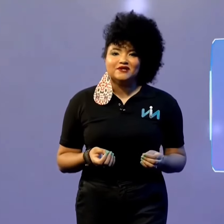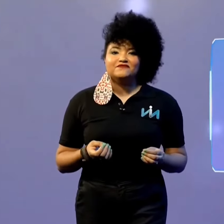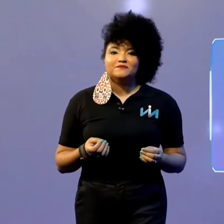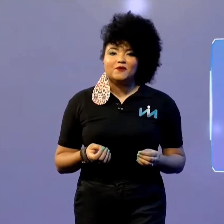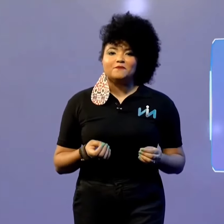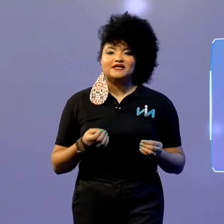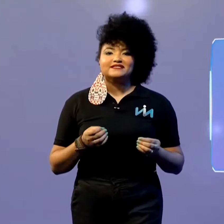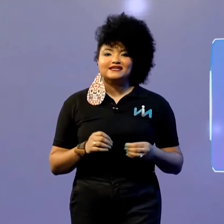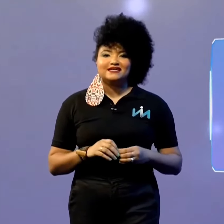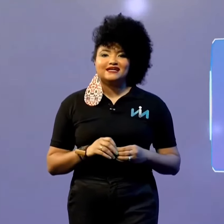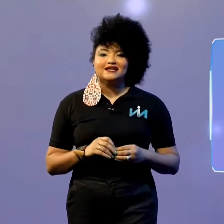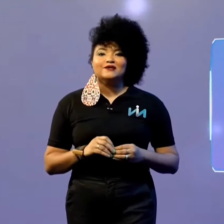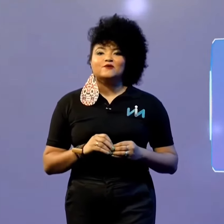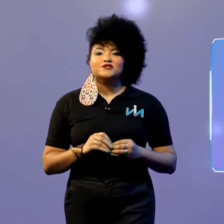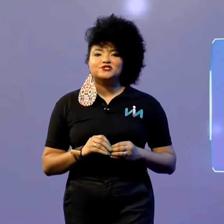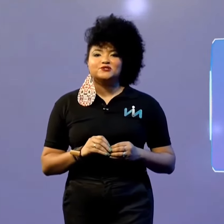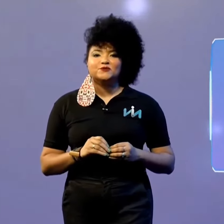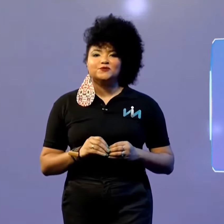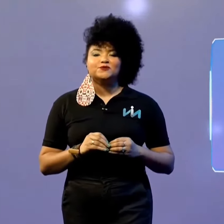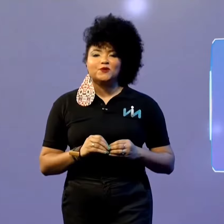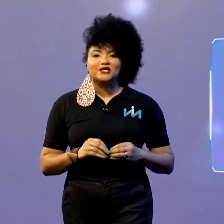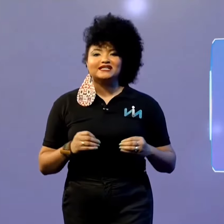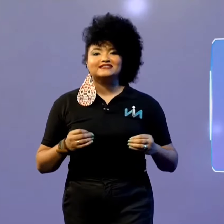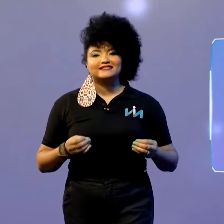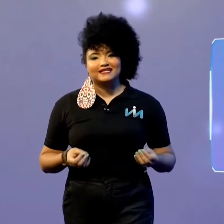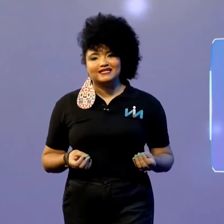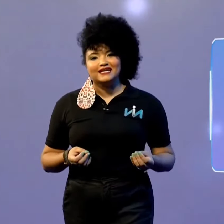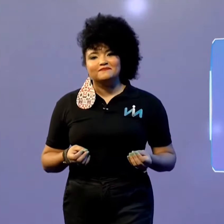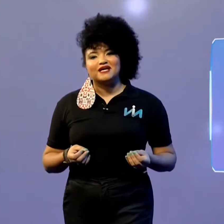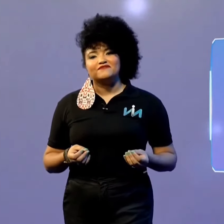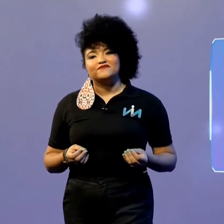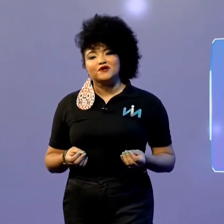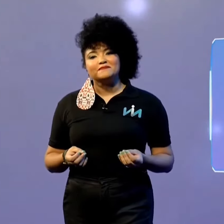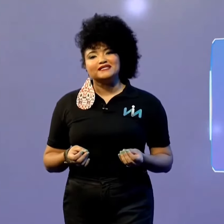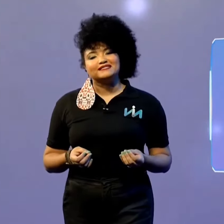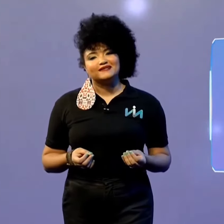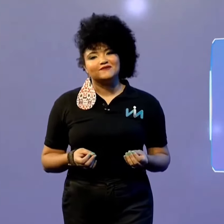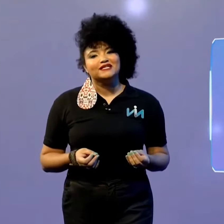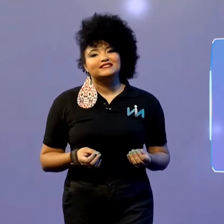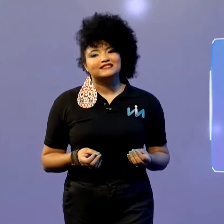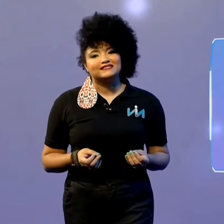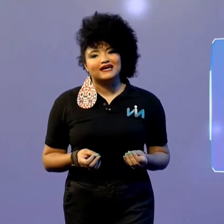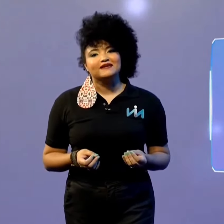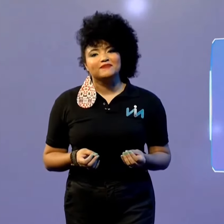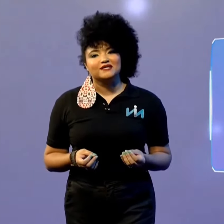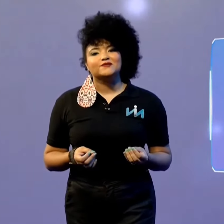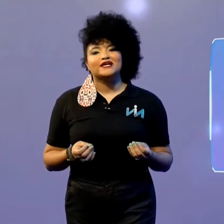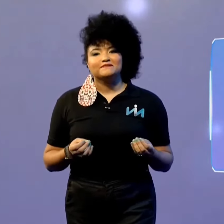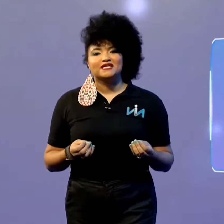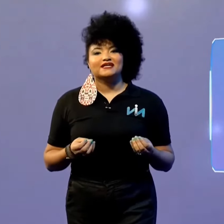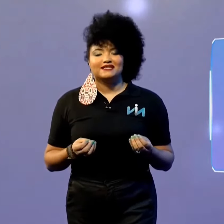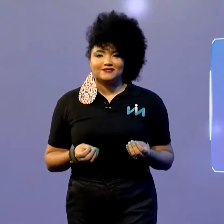ano, firmou parceria com o Instituto Dona de Si para a formação